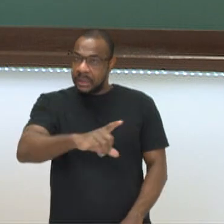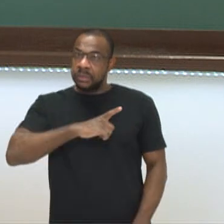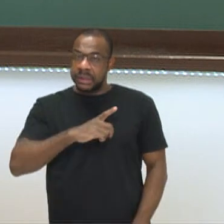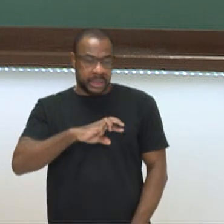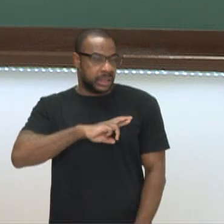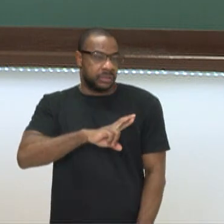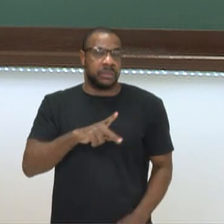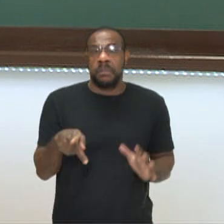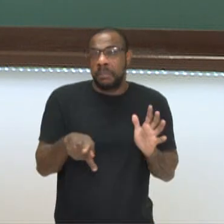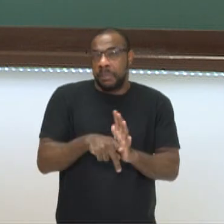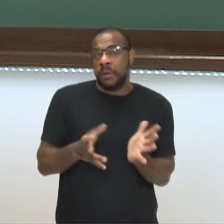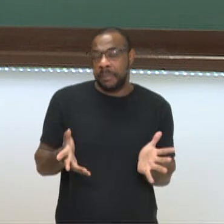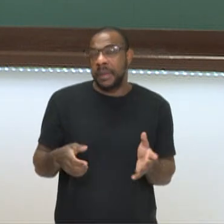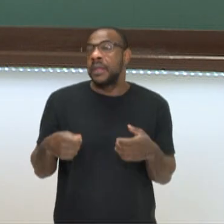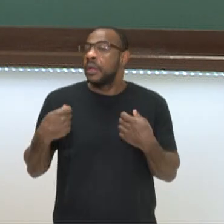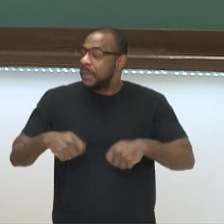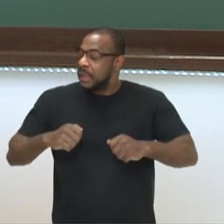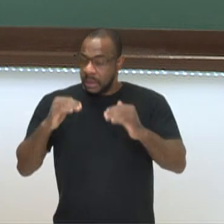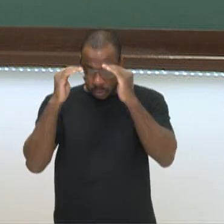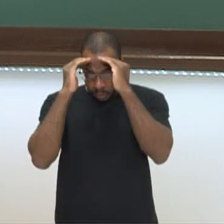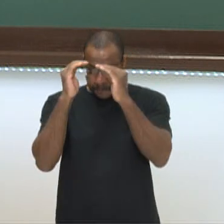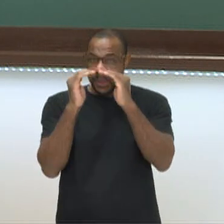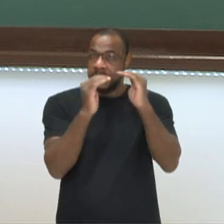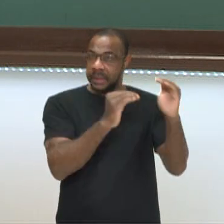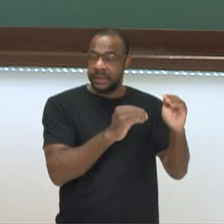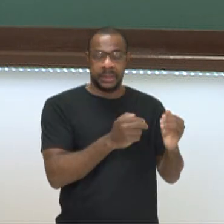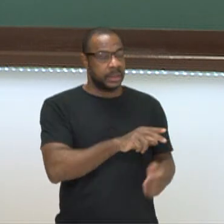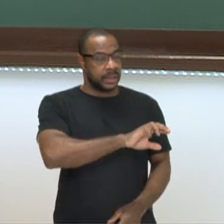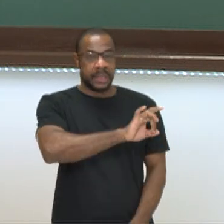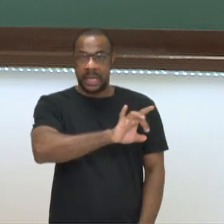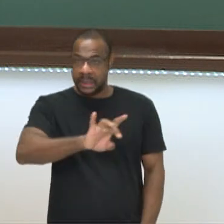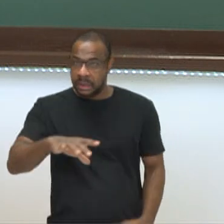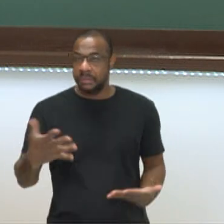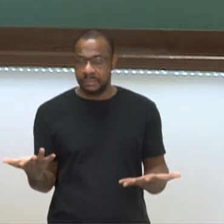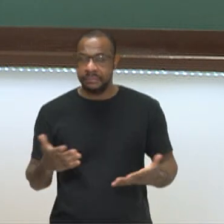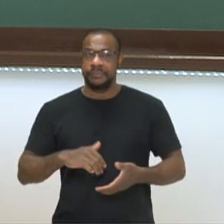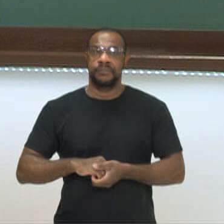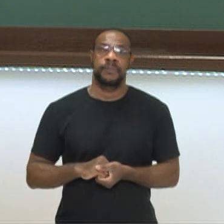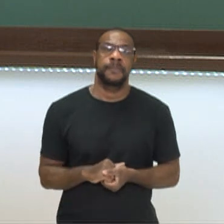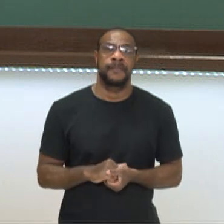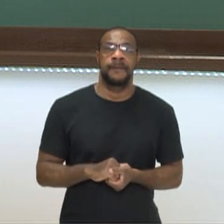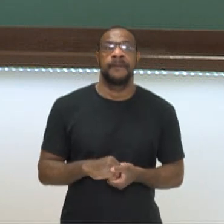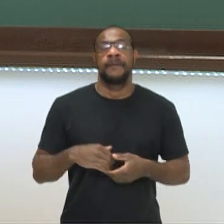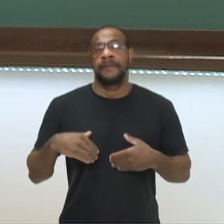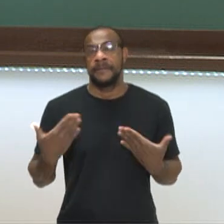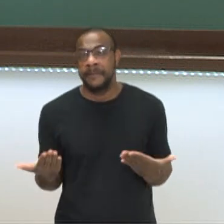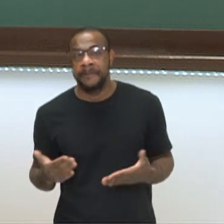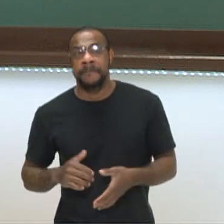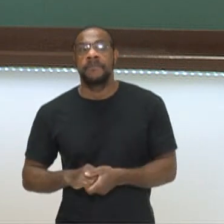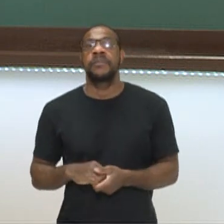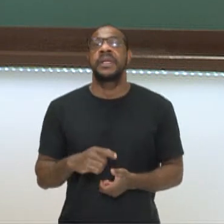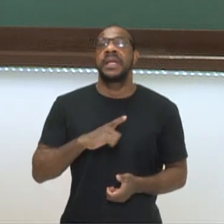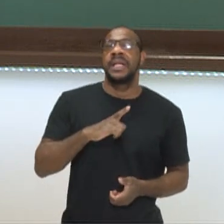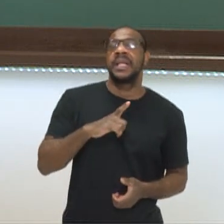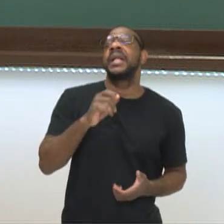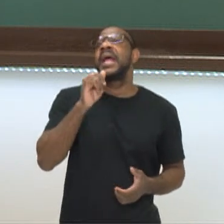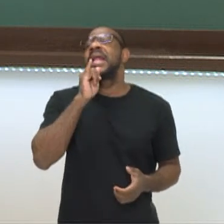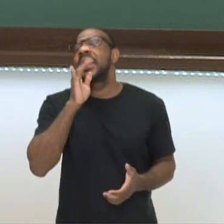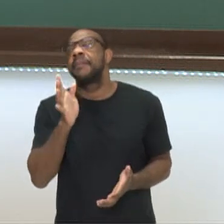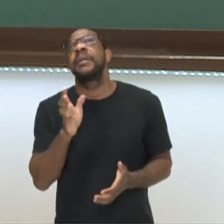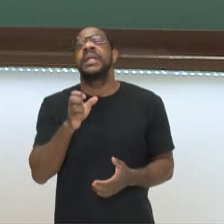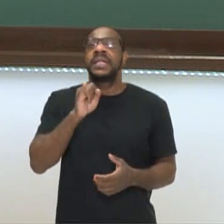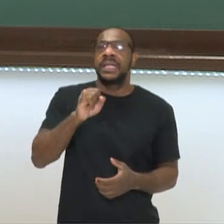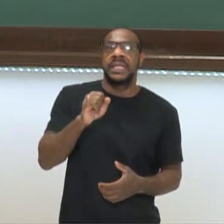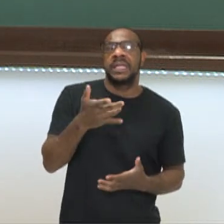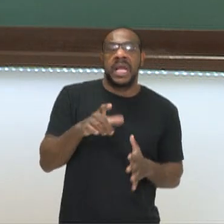de professar a sua fé, desde que não fira os direitos humanos, desde que não fira as leis, desde que